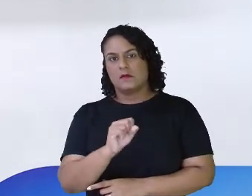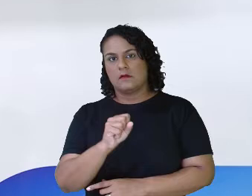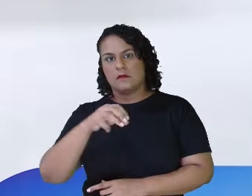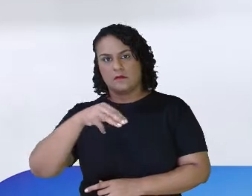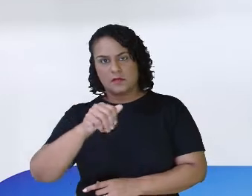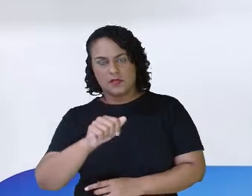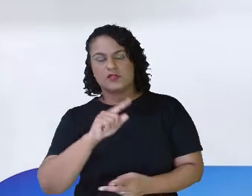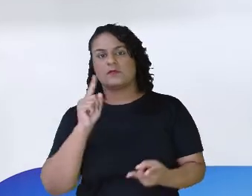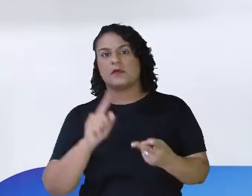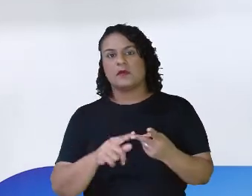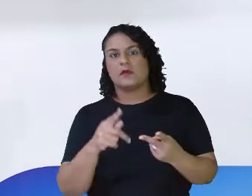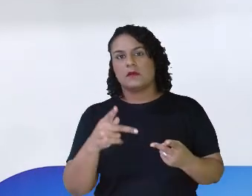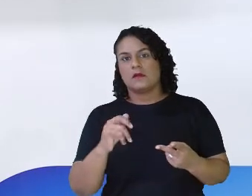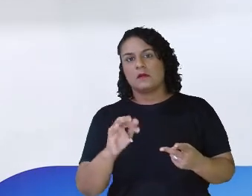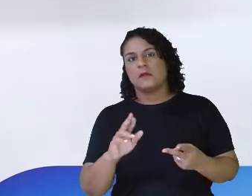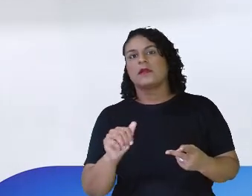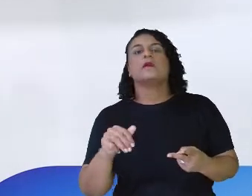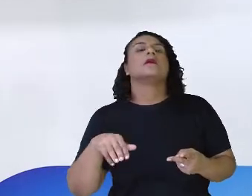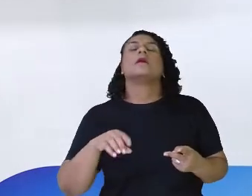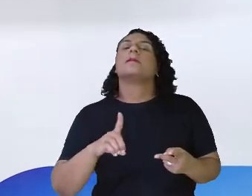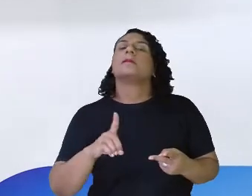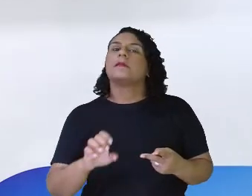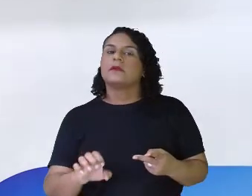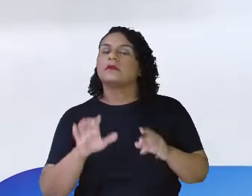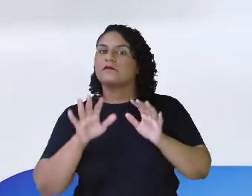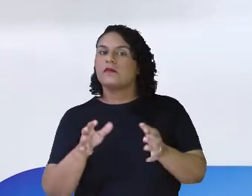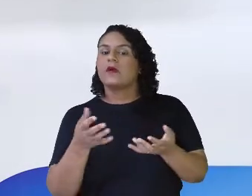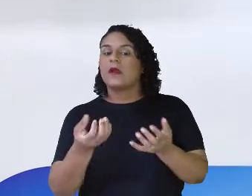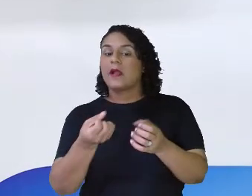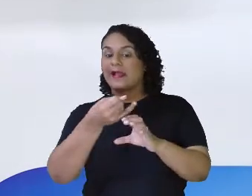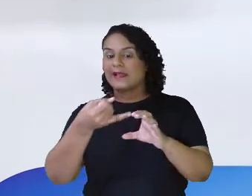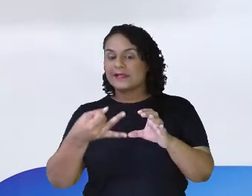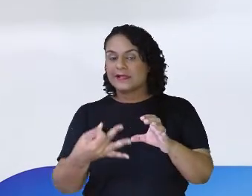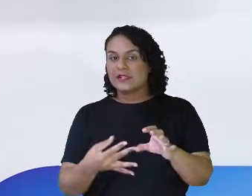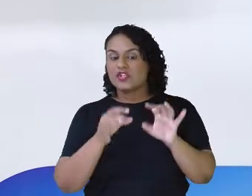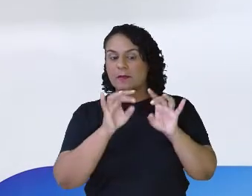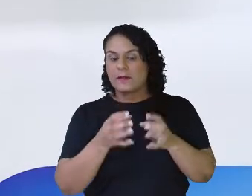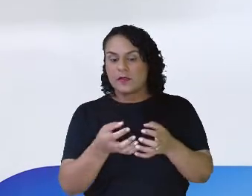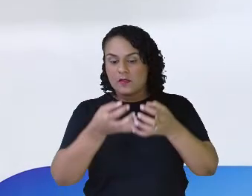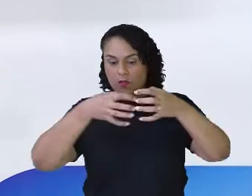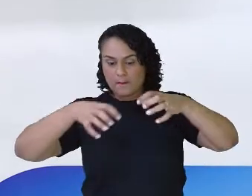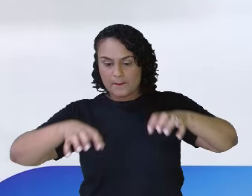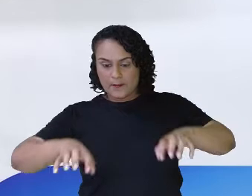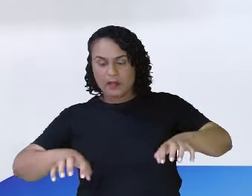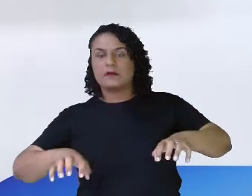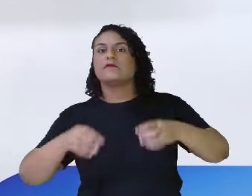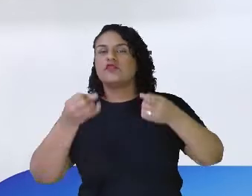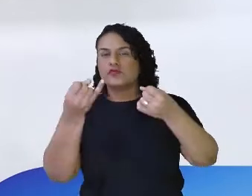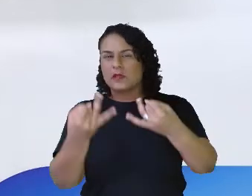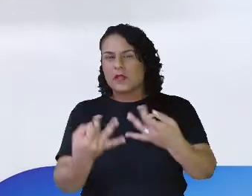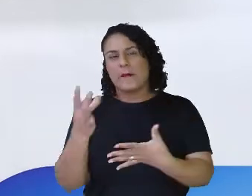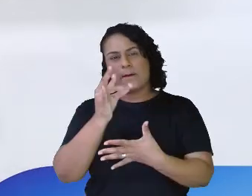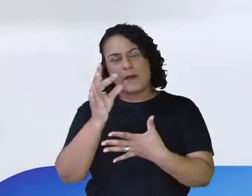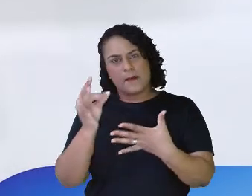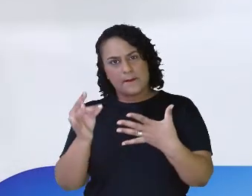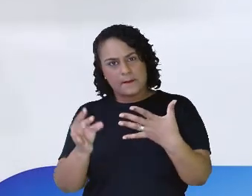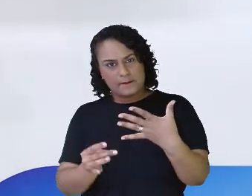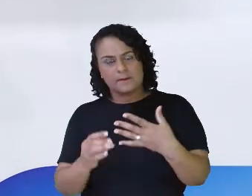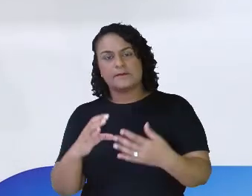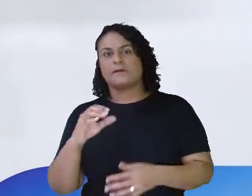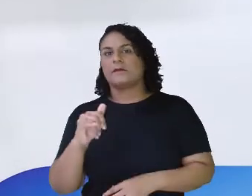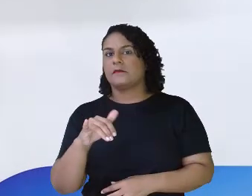forma separada porque eles têm características específicas, tá? Então, não perde que a semana toda,